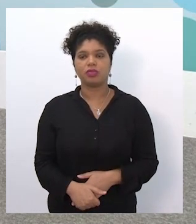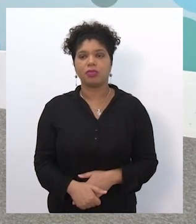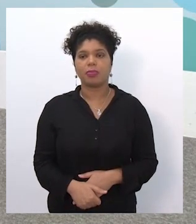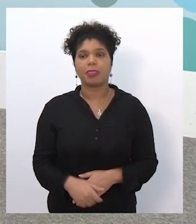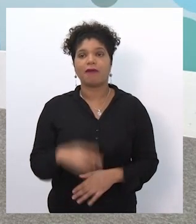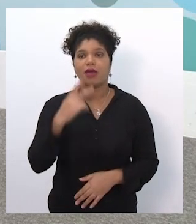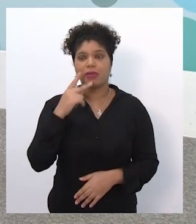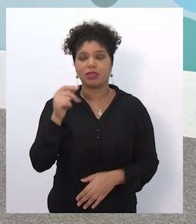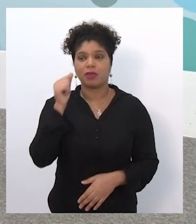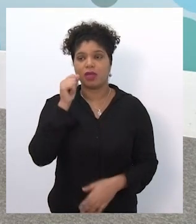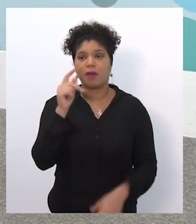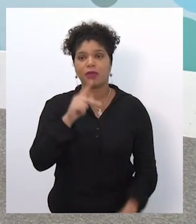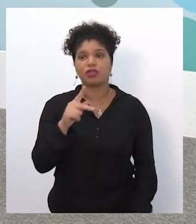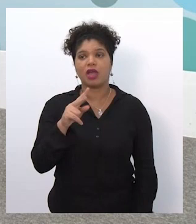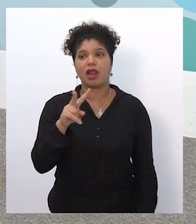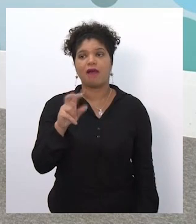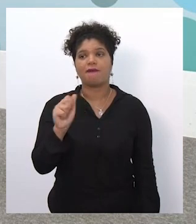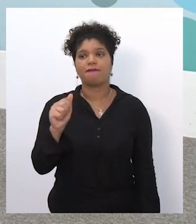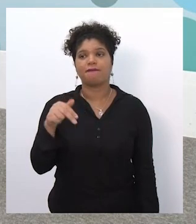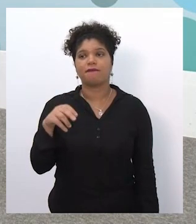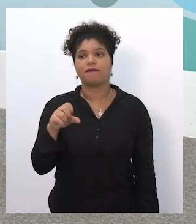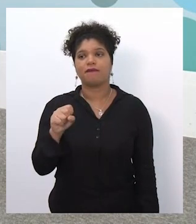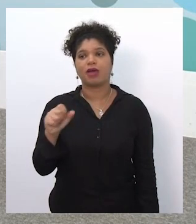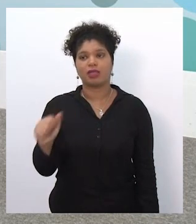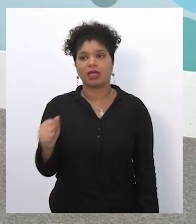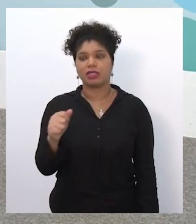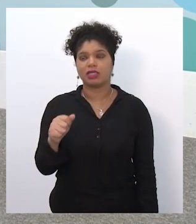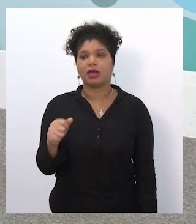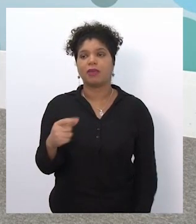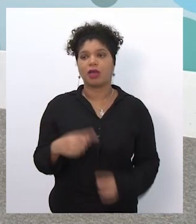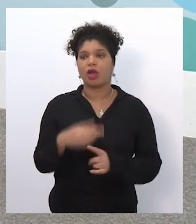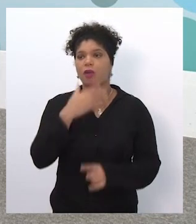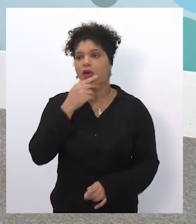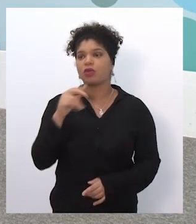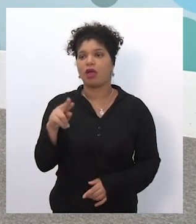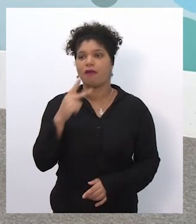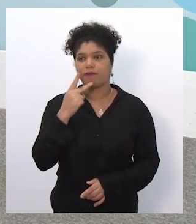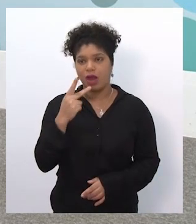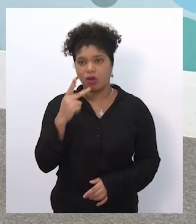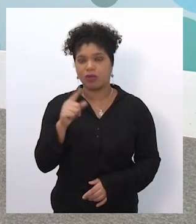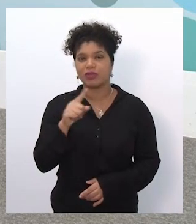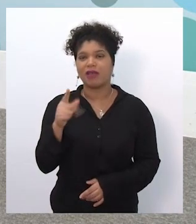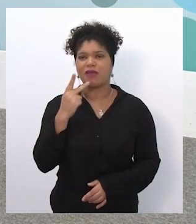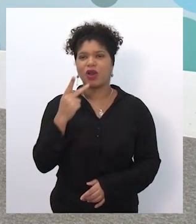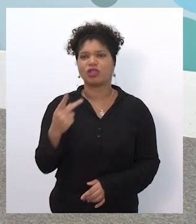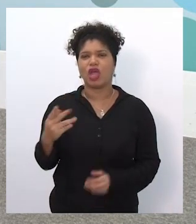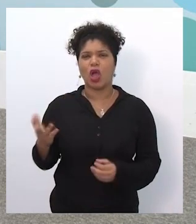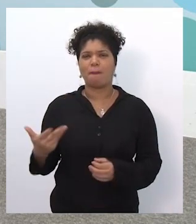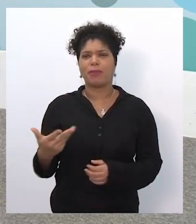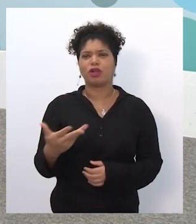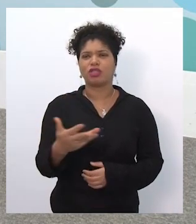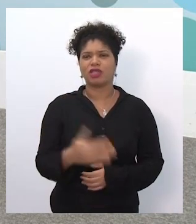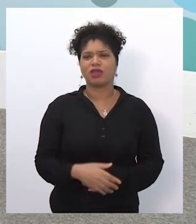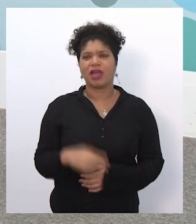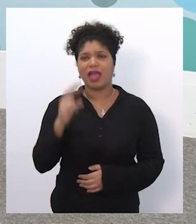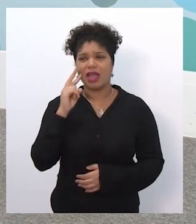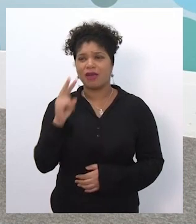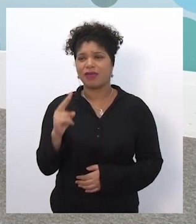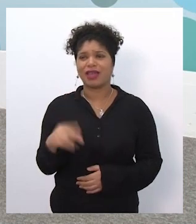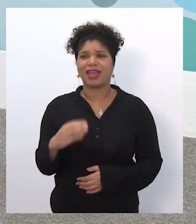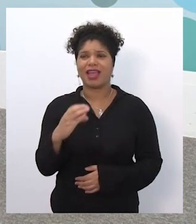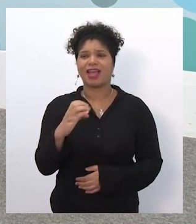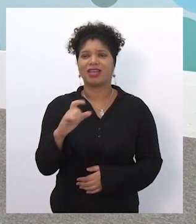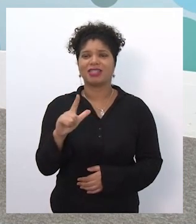vocês, que a professora Vanessa colocou assim, né? Quando o Rodrigo estava falando. Vocês falando em processador e eu olhando para o meu Celeronzinho